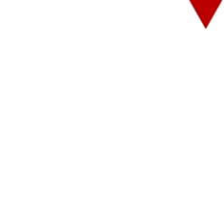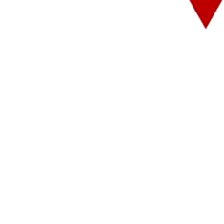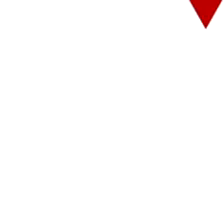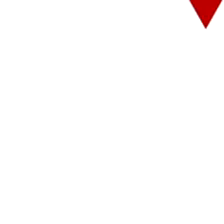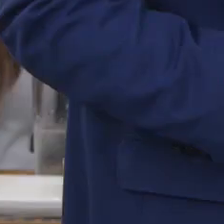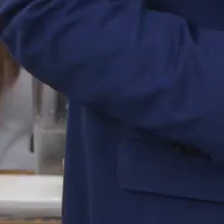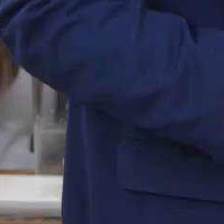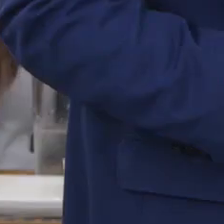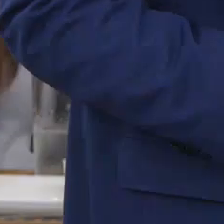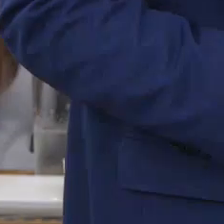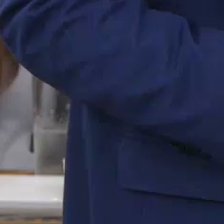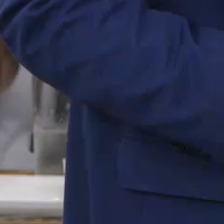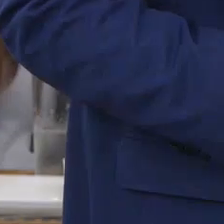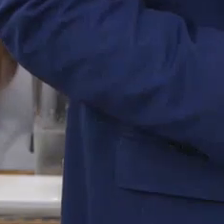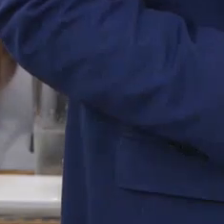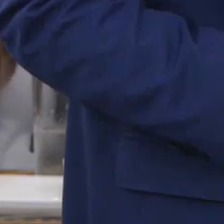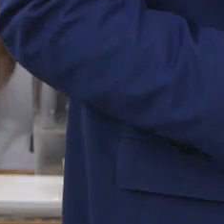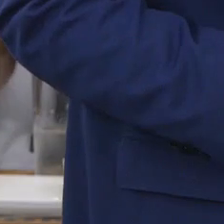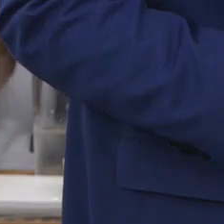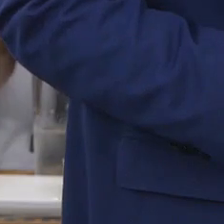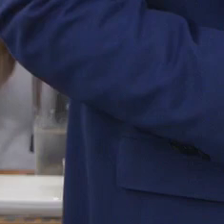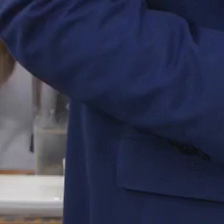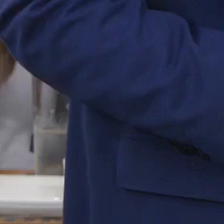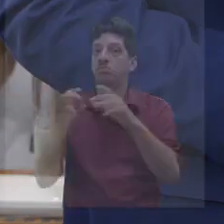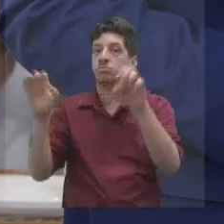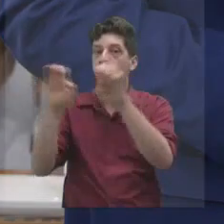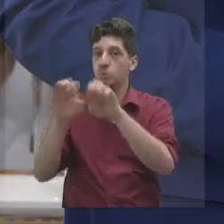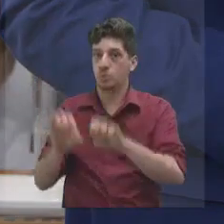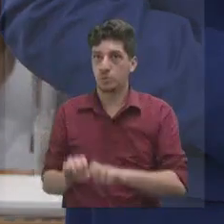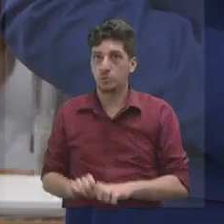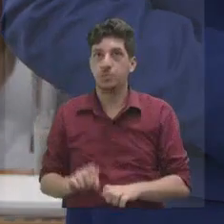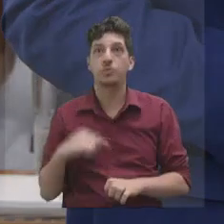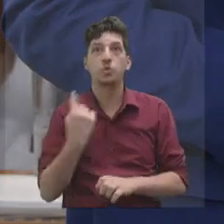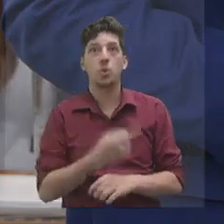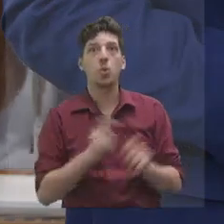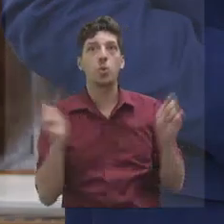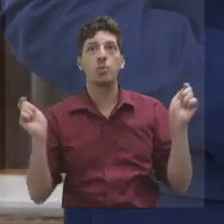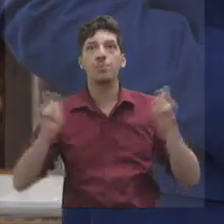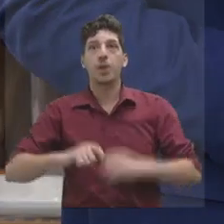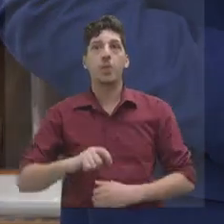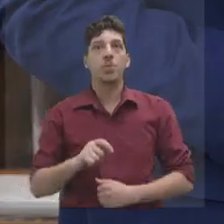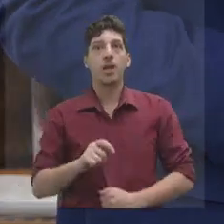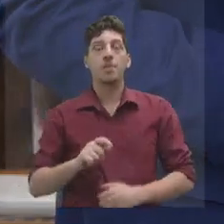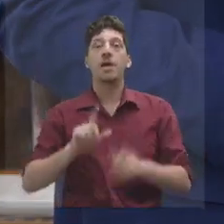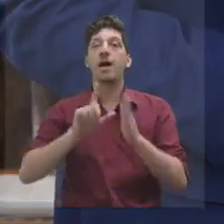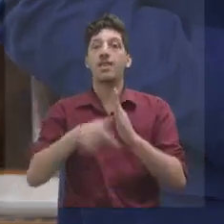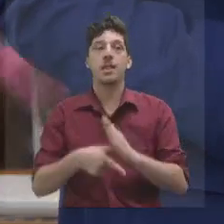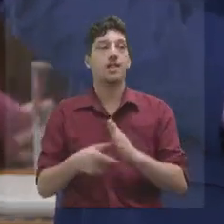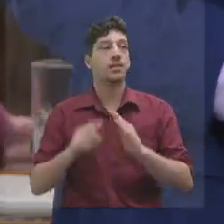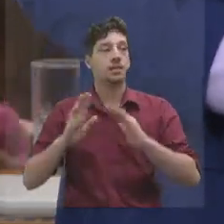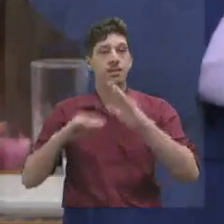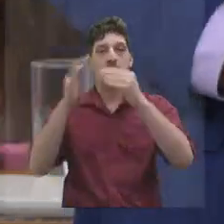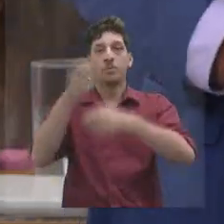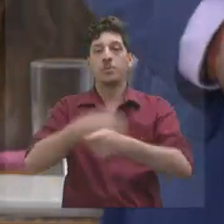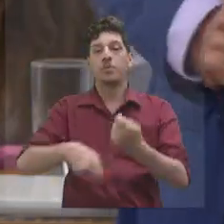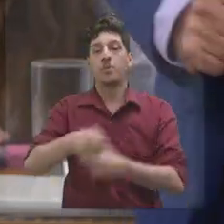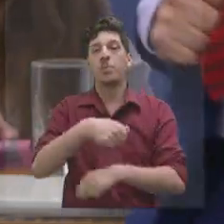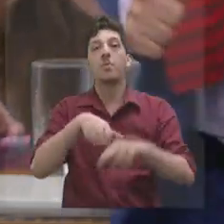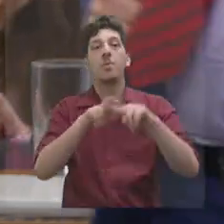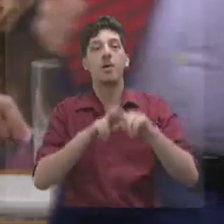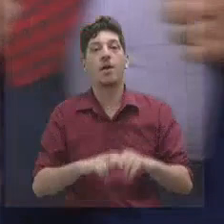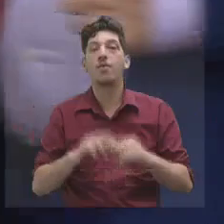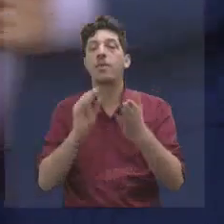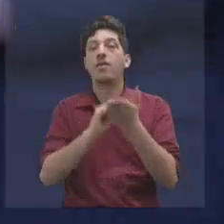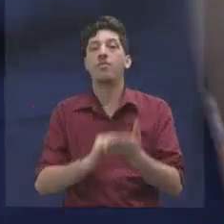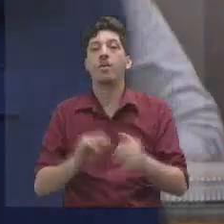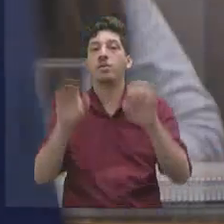sem se falar em infraestrutura e nós não podemos né atrasar provavelmente econômico por falta de infraestrutura então aqui é